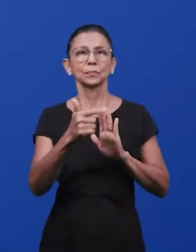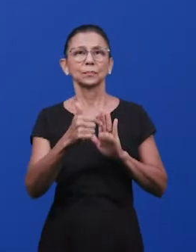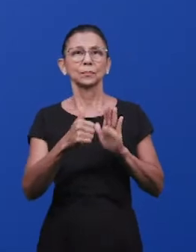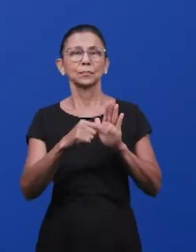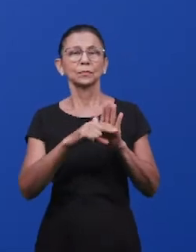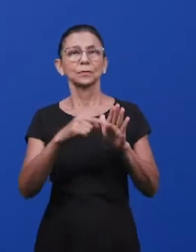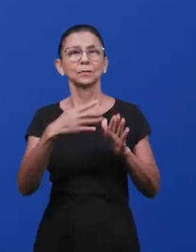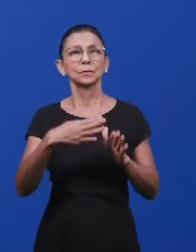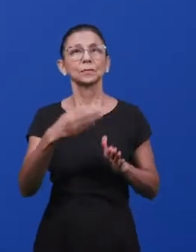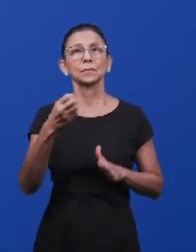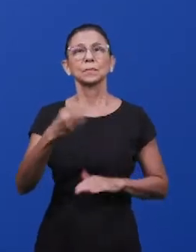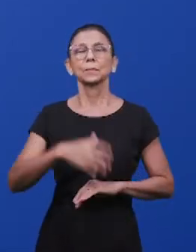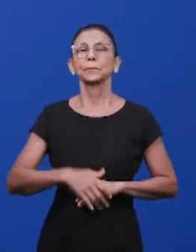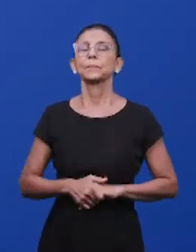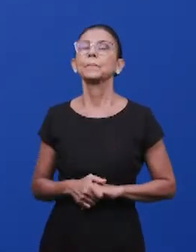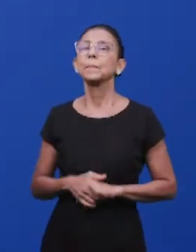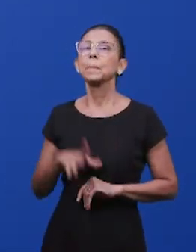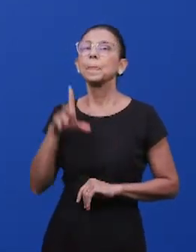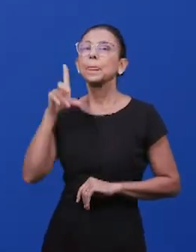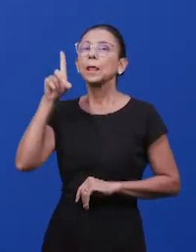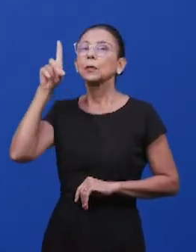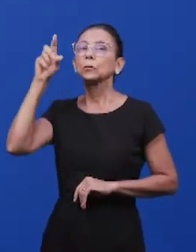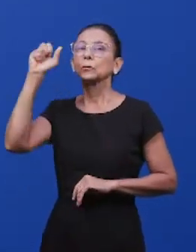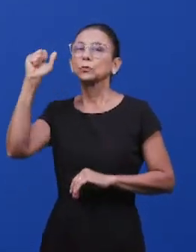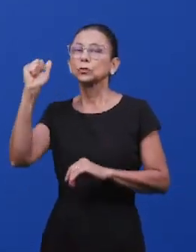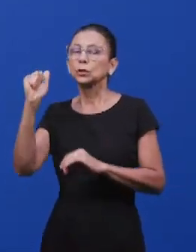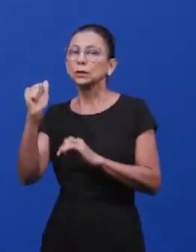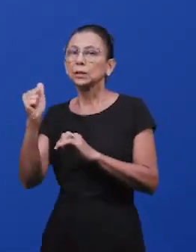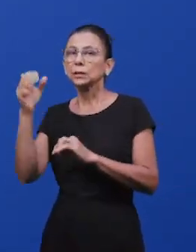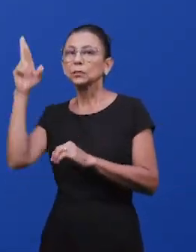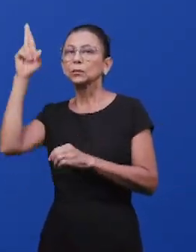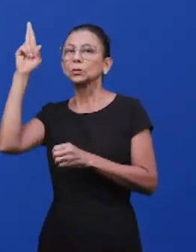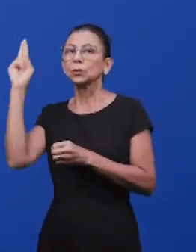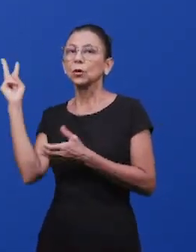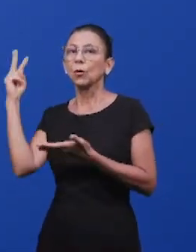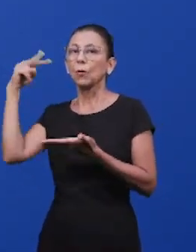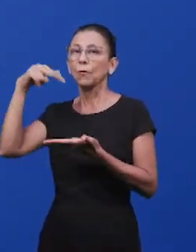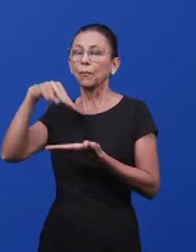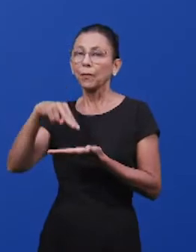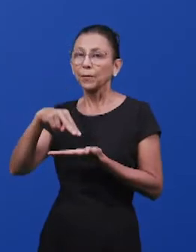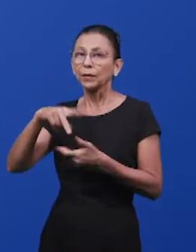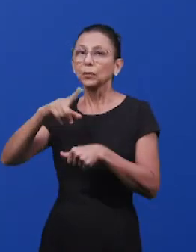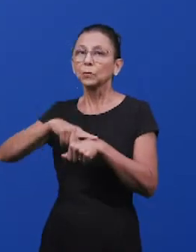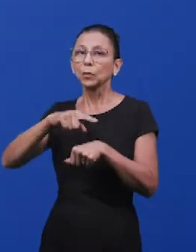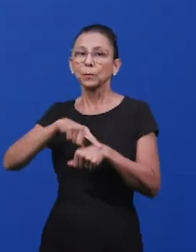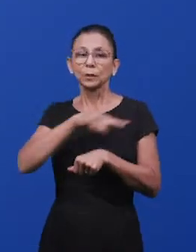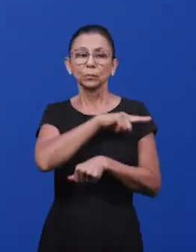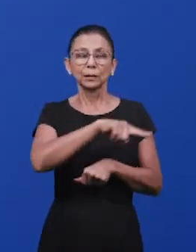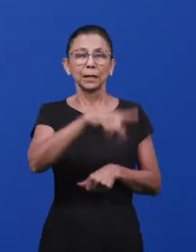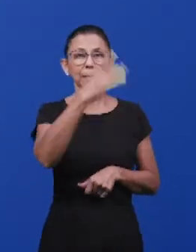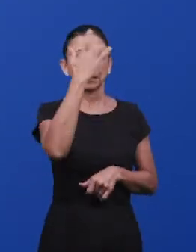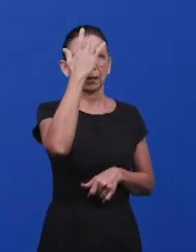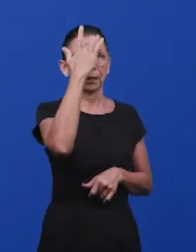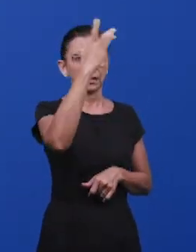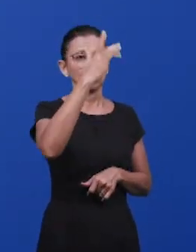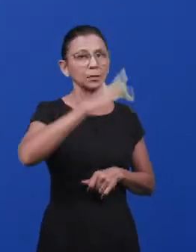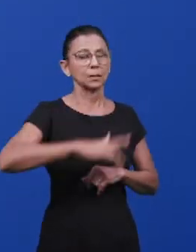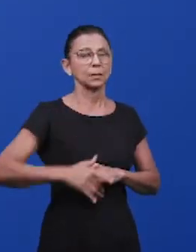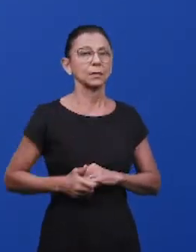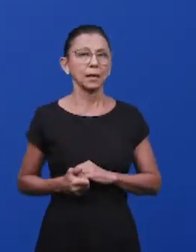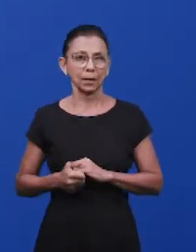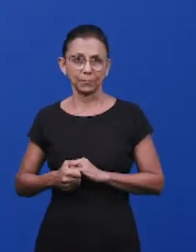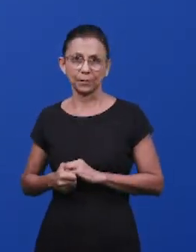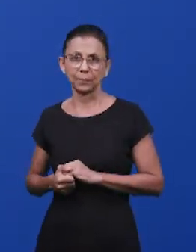Virá o Senhor daquele servo no dia que o não espera e numa hora que ele não sabe, e separá-lo-á, ele lhe dará a